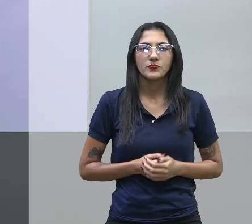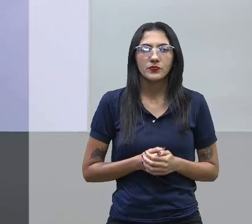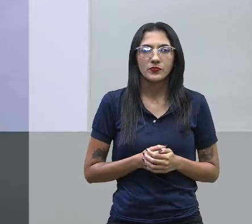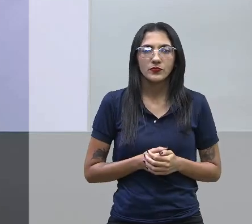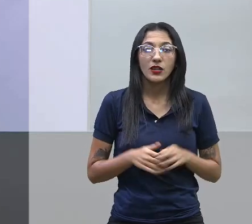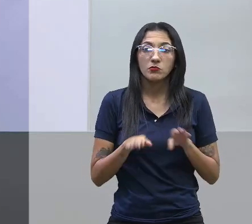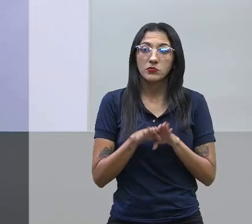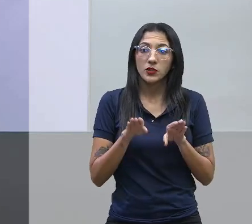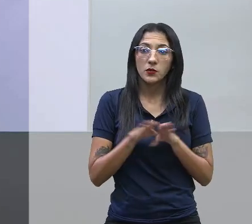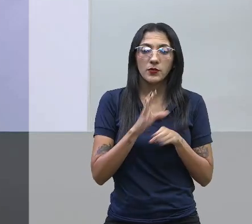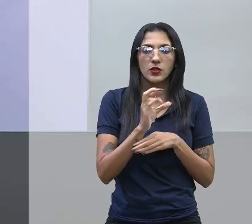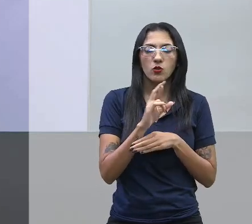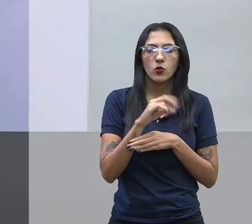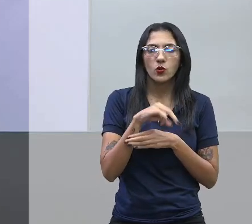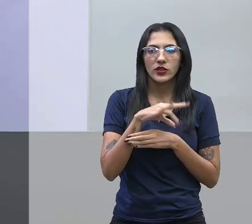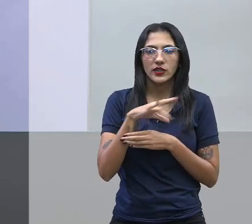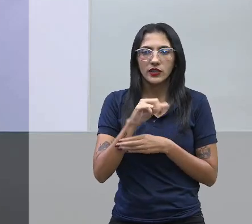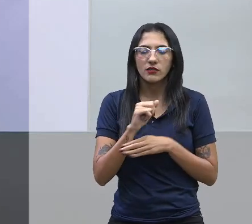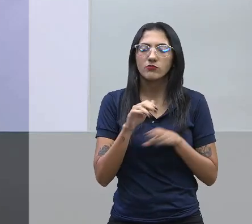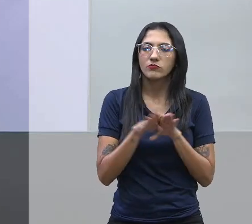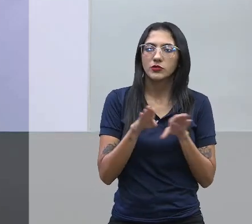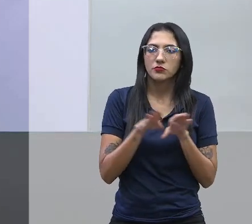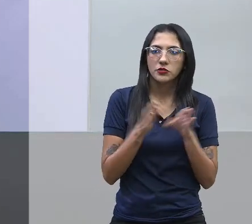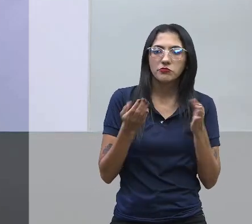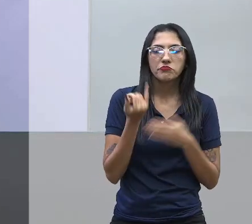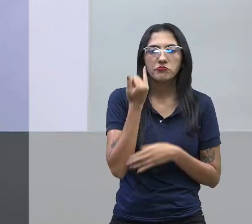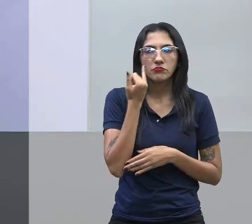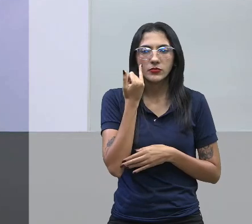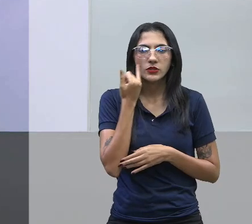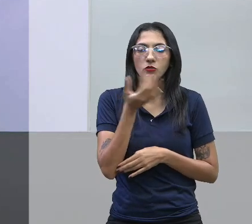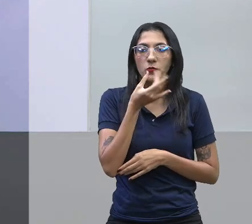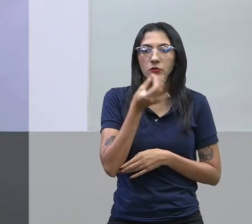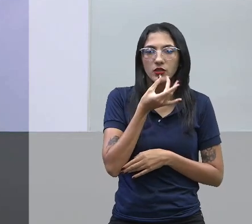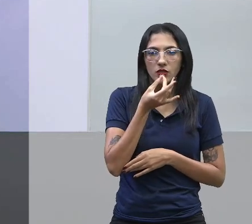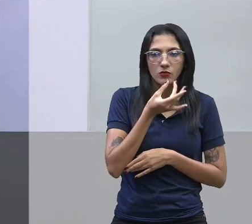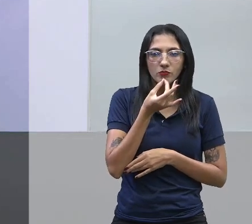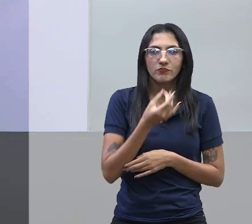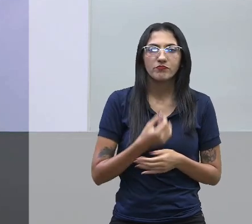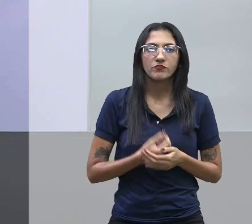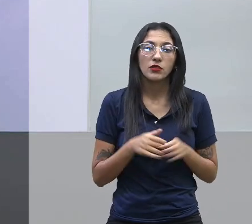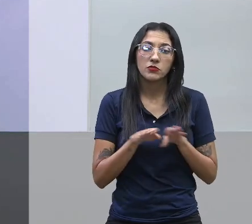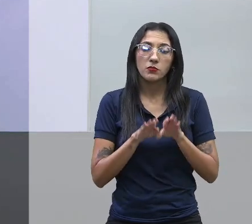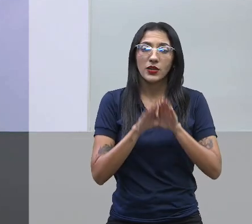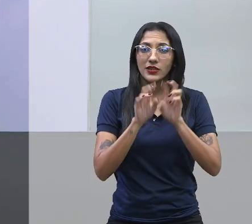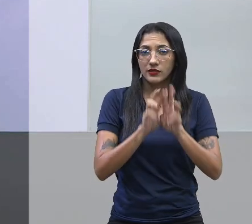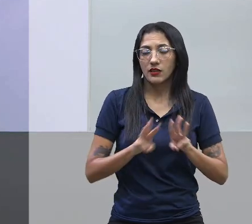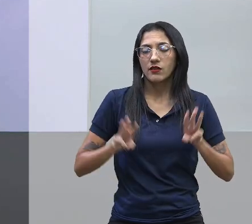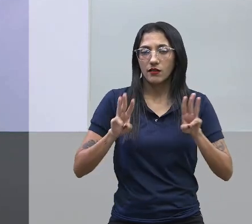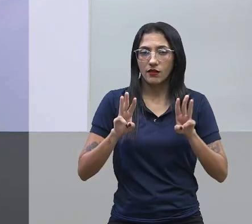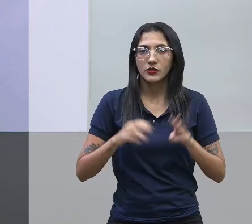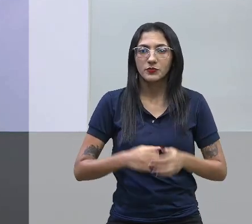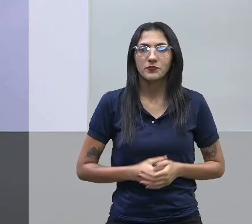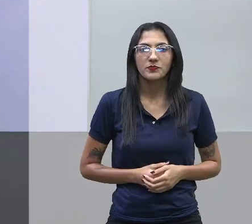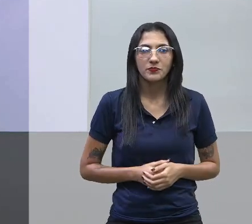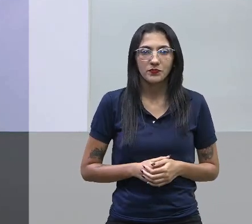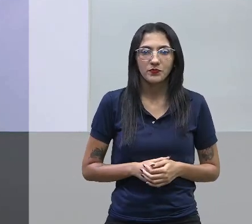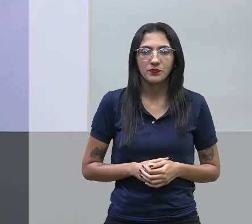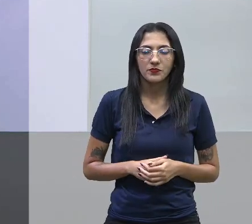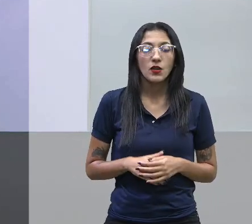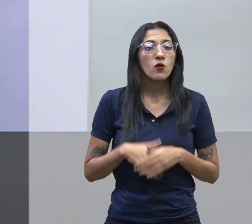a crônica em jornais, revistas, impressas ou também na internet. Quais são